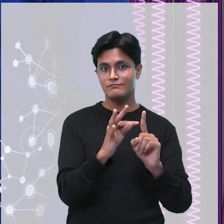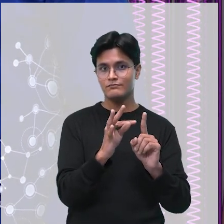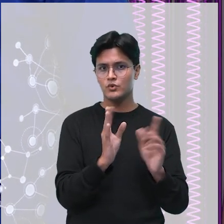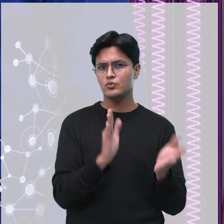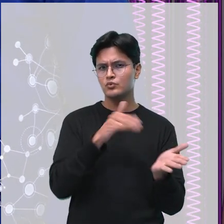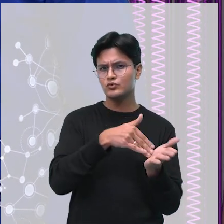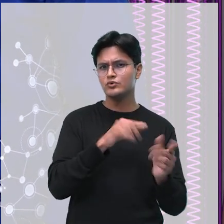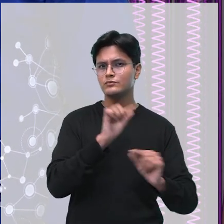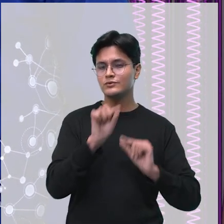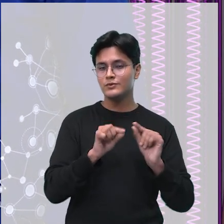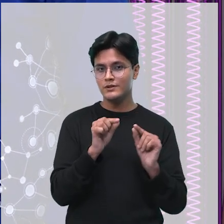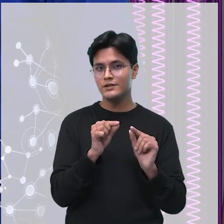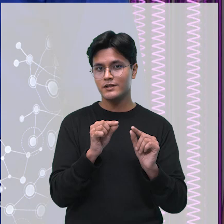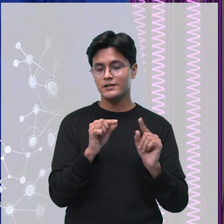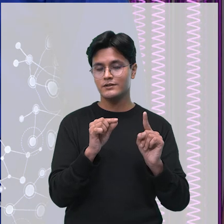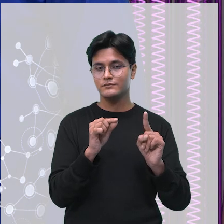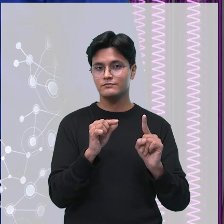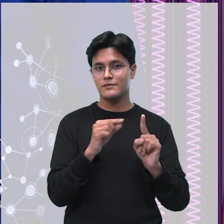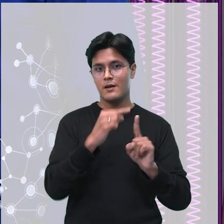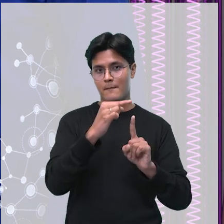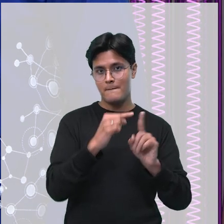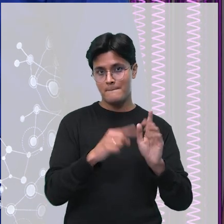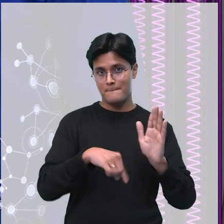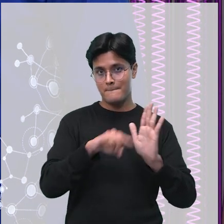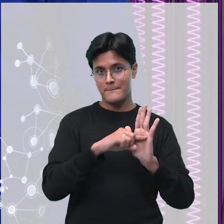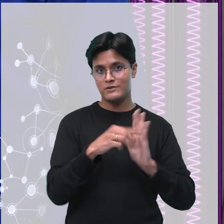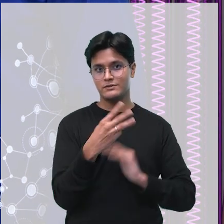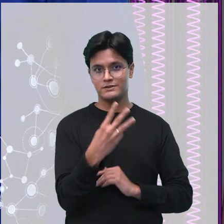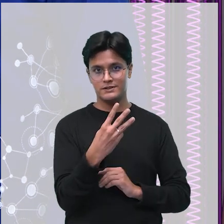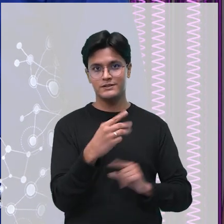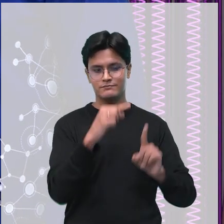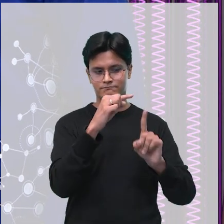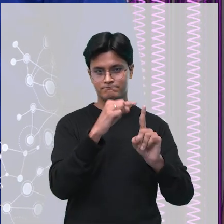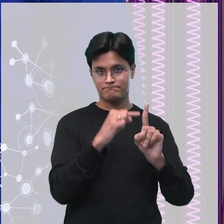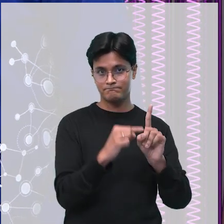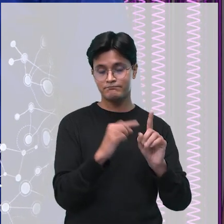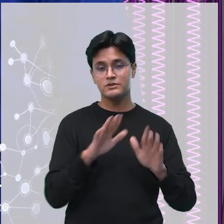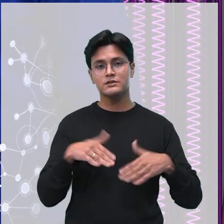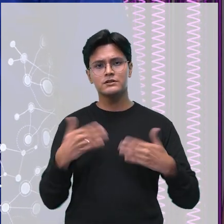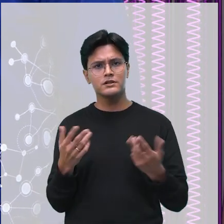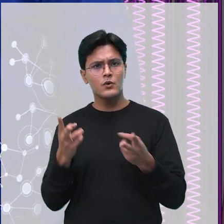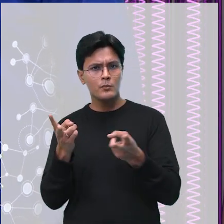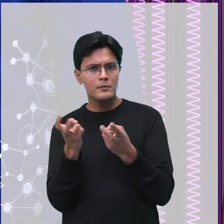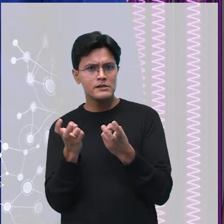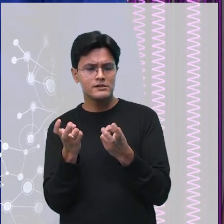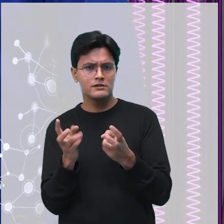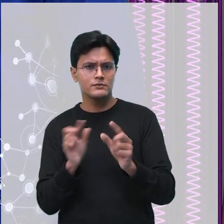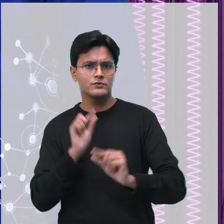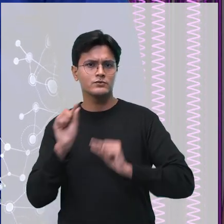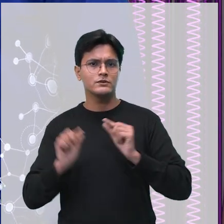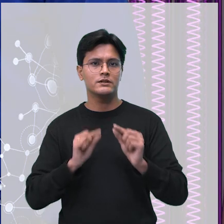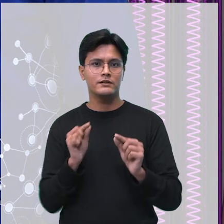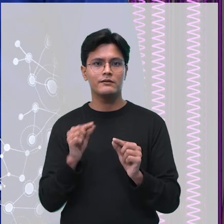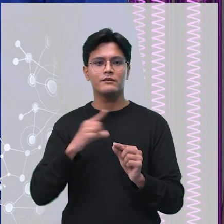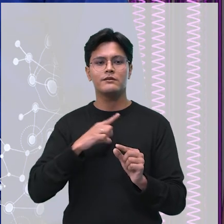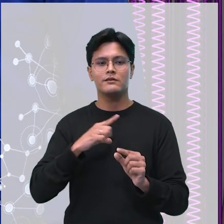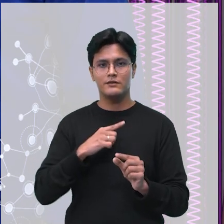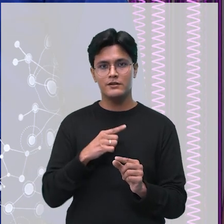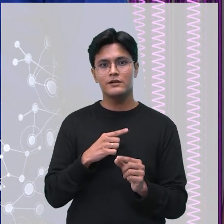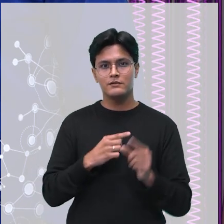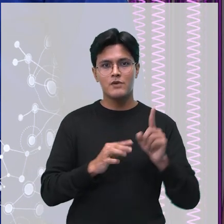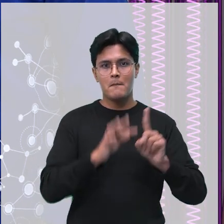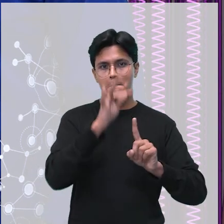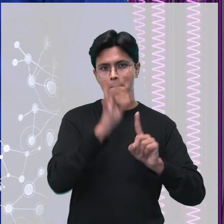último o último grau né -3 OK então observem que aqui eu tenho as